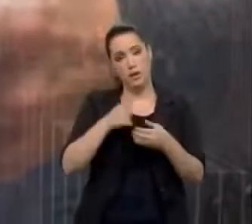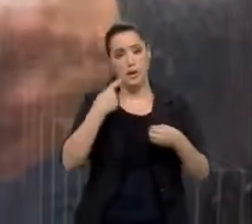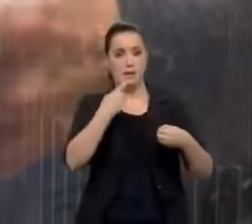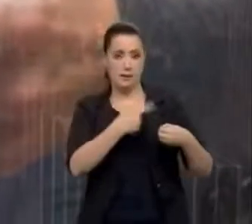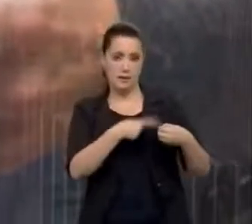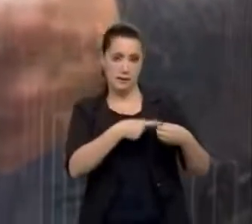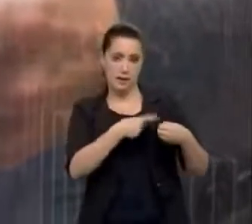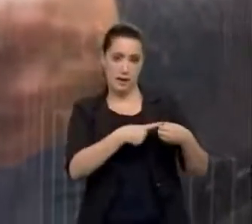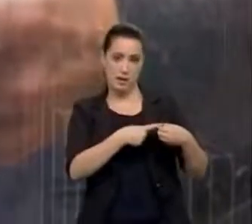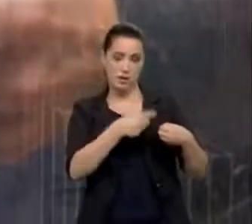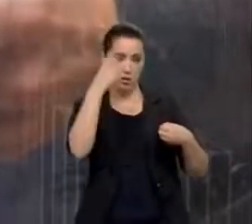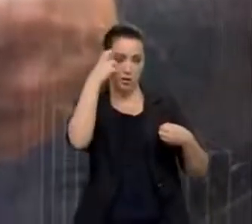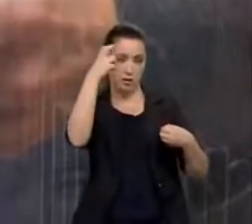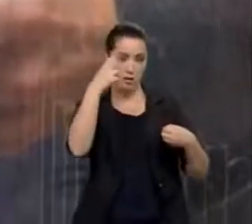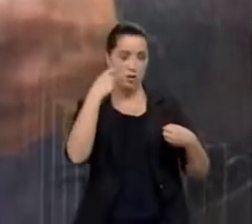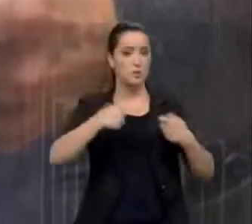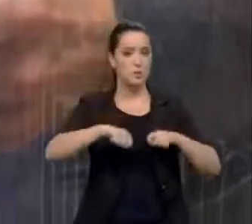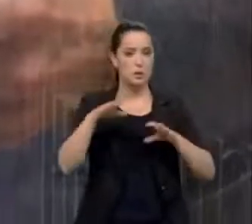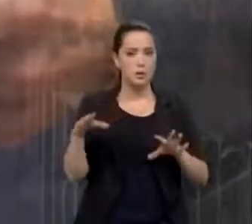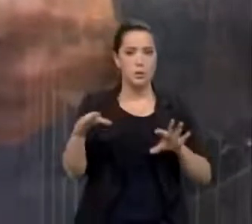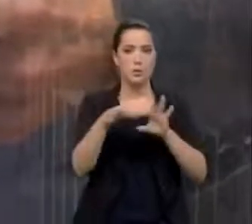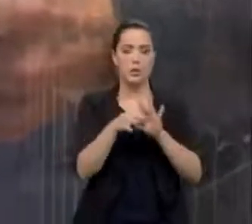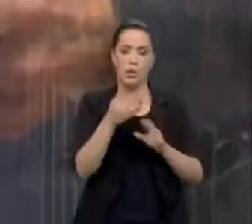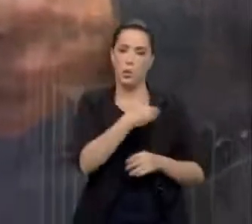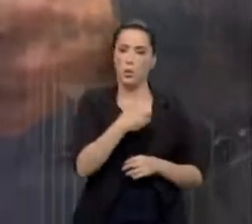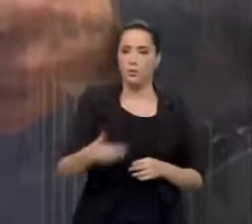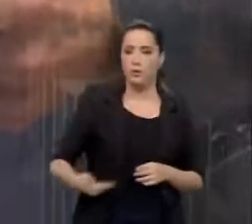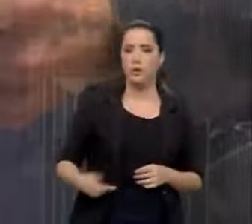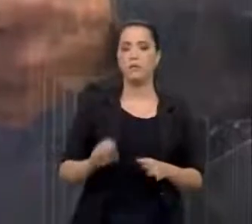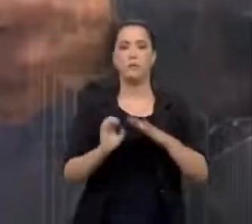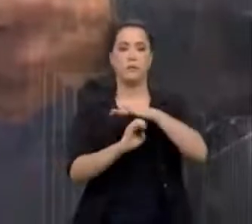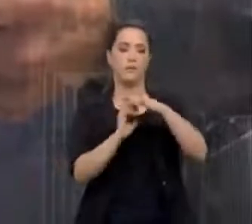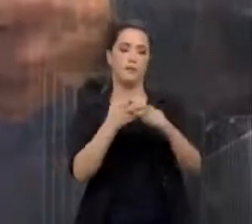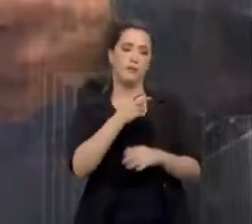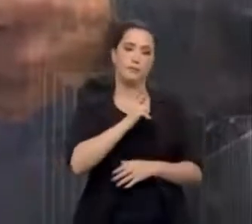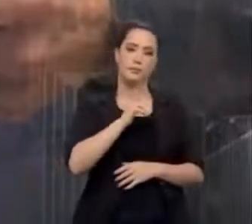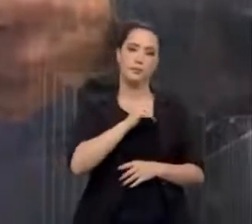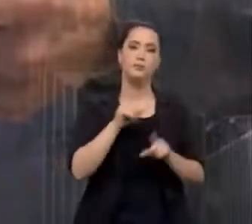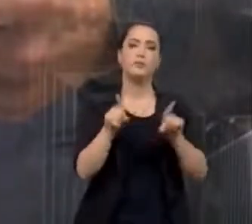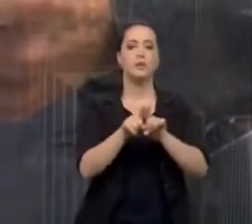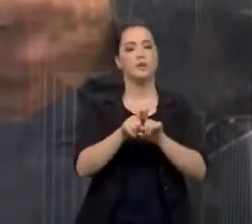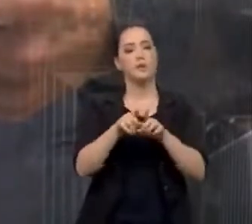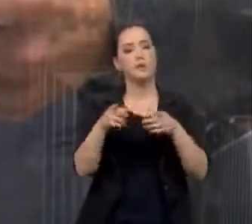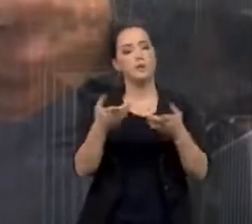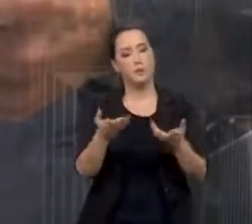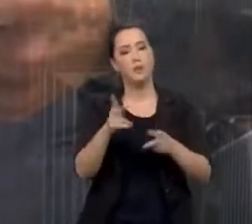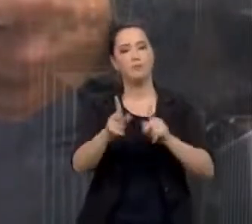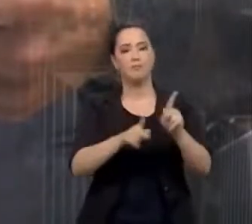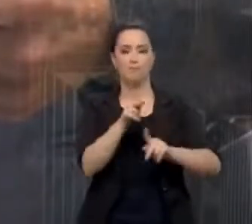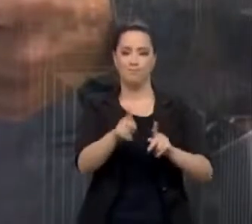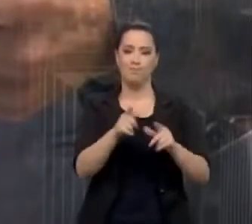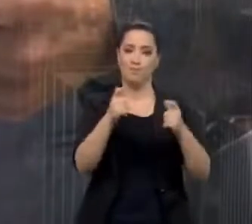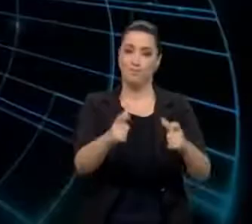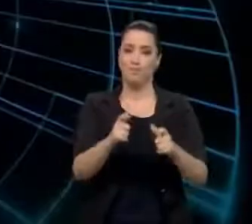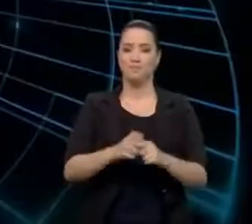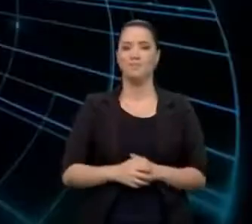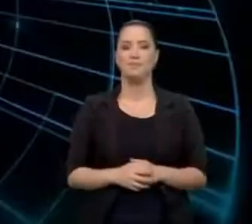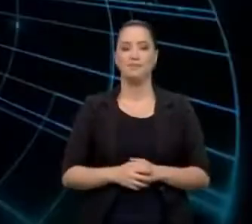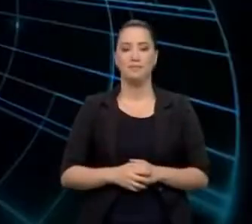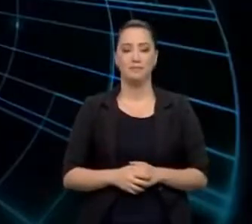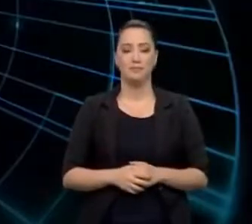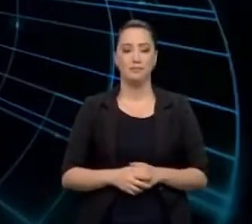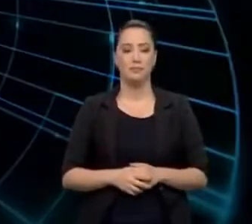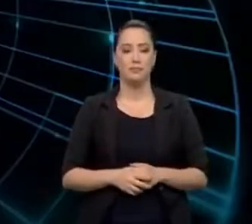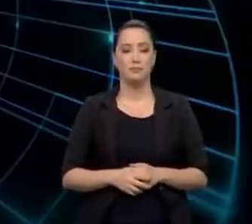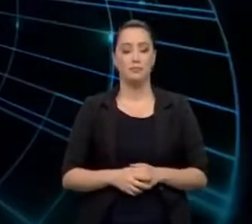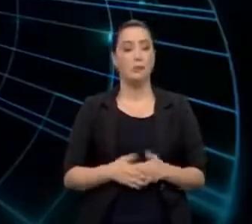smart, uma cidade precisa ter o engajamento do governo, de empresas privadas e, claro, da população local, né?